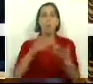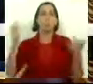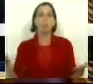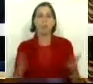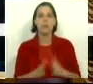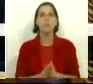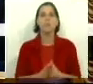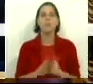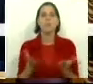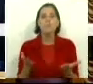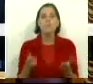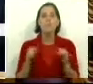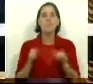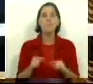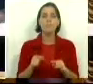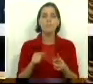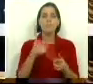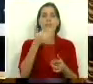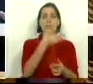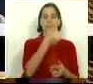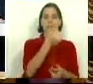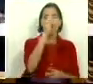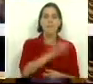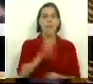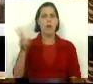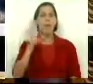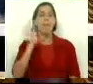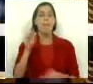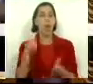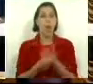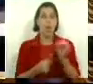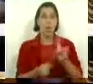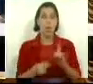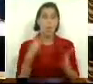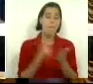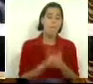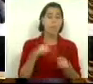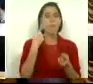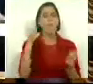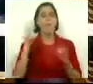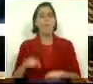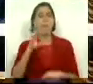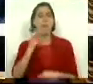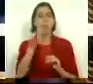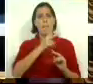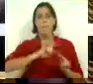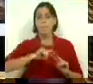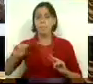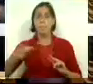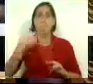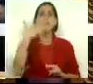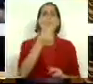portanto, trata-se de 150 milhões de euros que a banca deixa de pagar, ou antes paga, mas depois regressam novamente à banca.